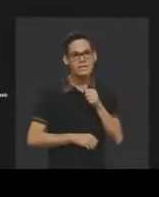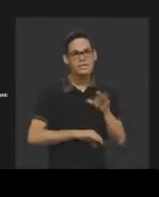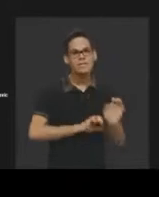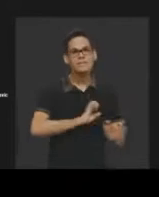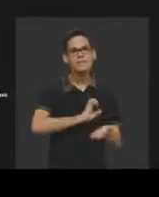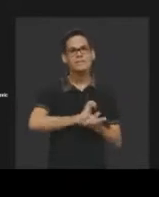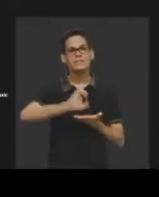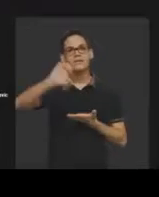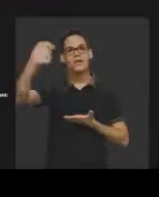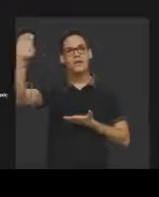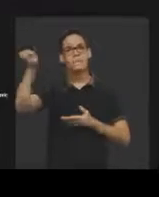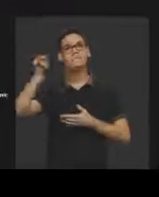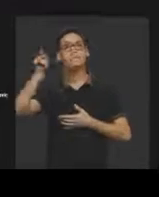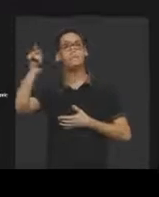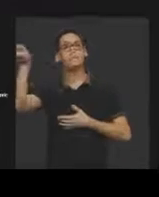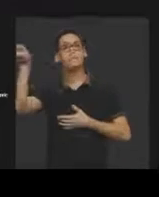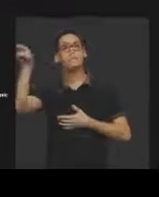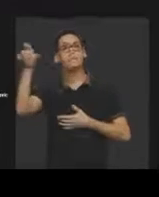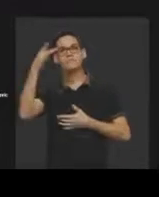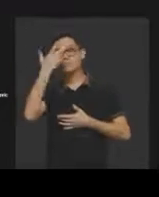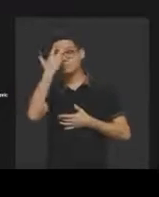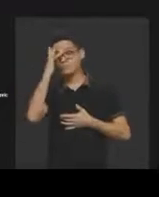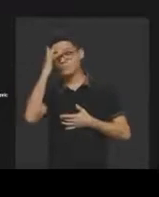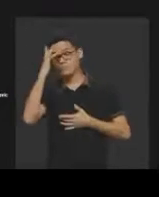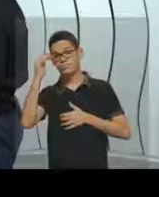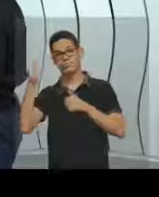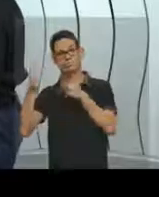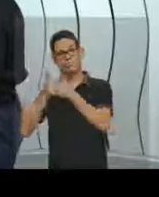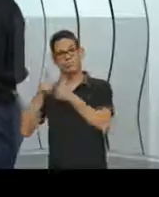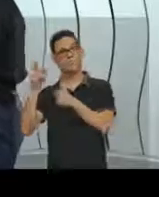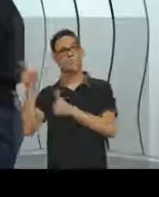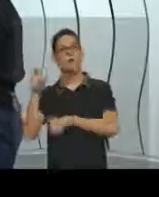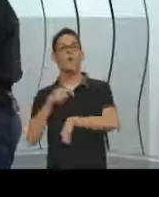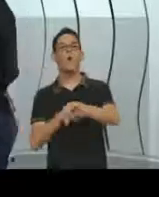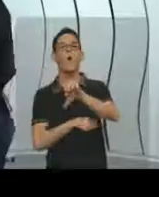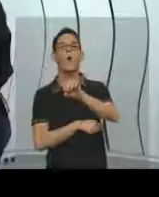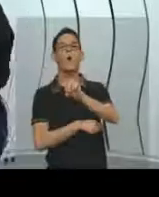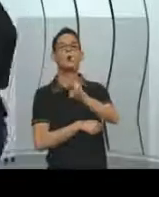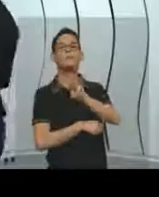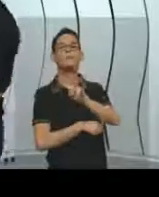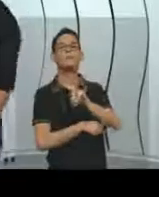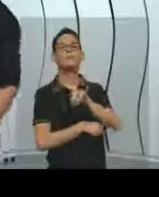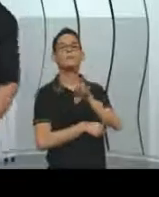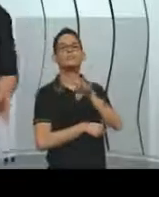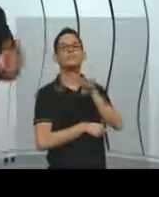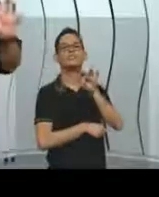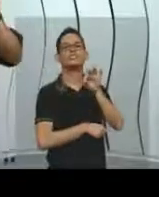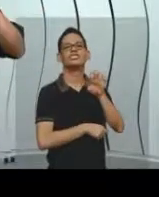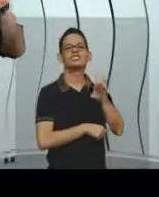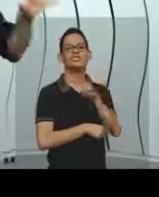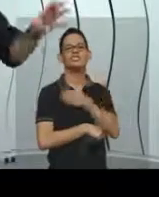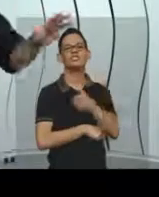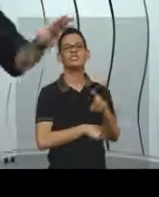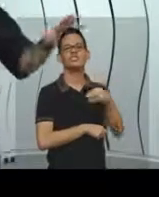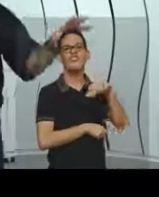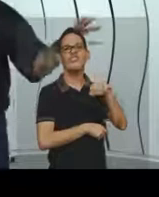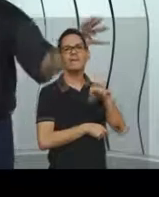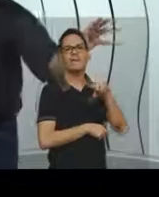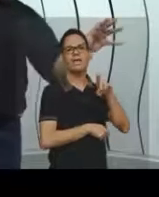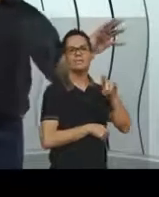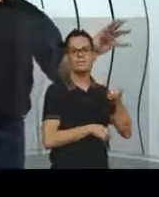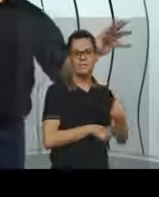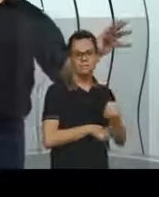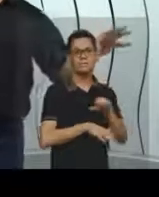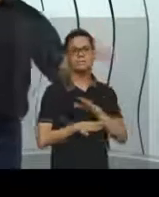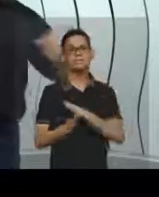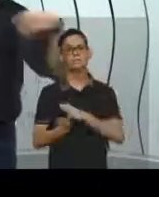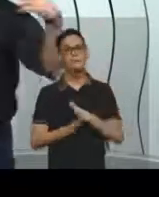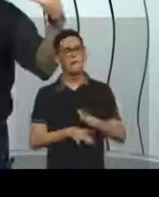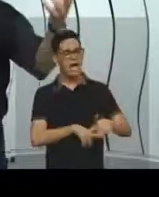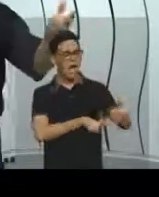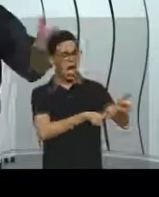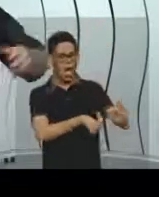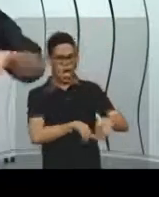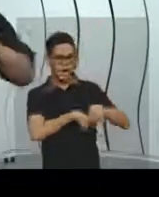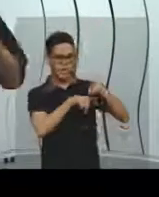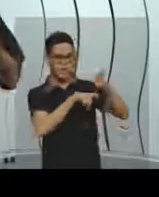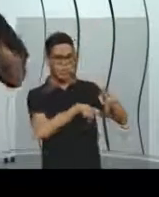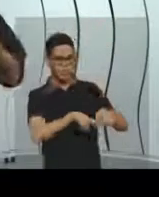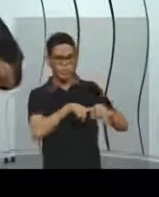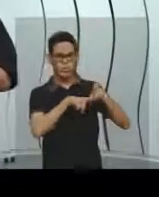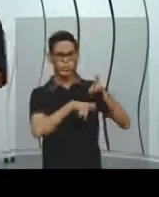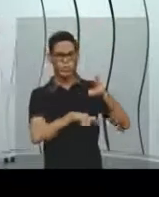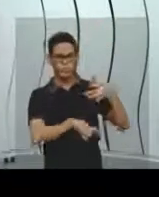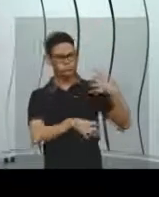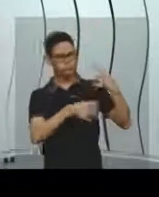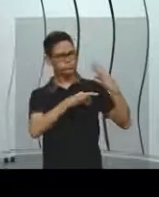o Oriente Médio, certinho? Bom, se a agricultura se desenvolveu, se mecanizou,